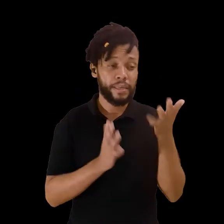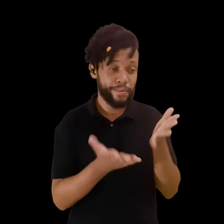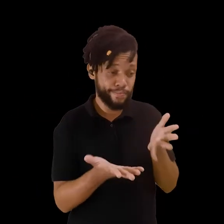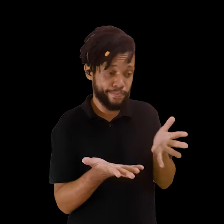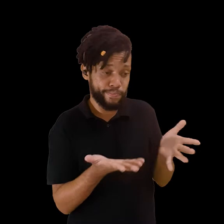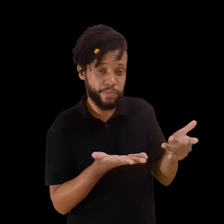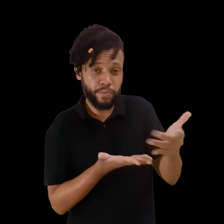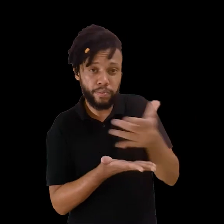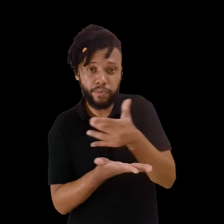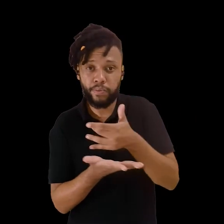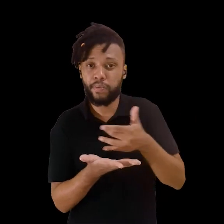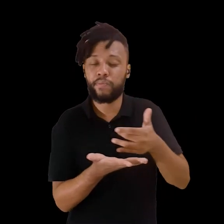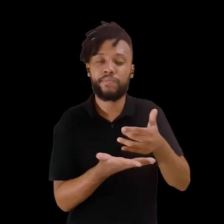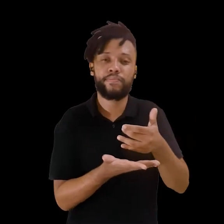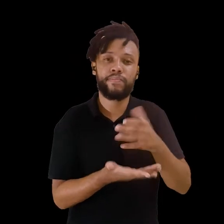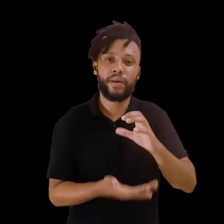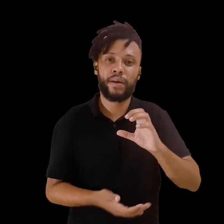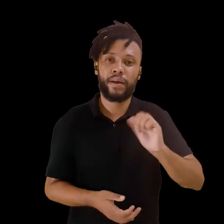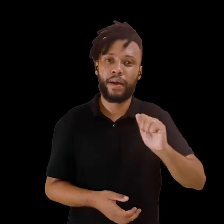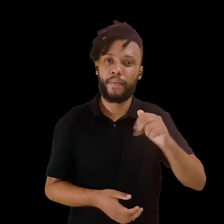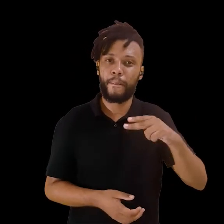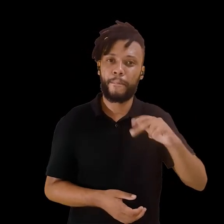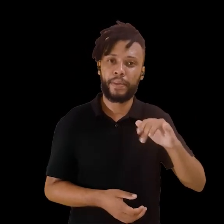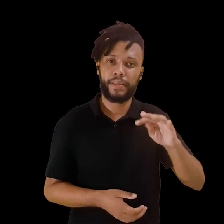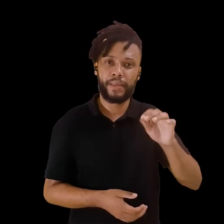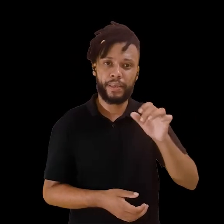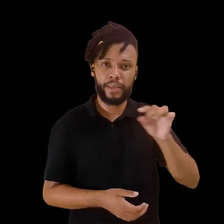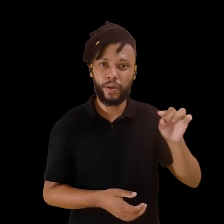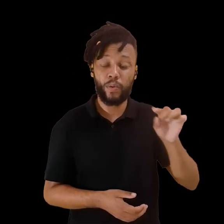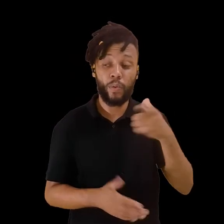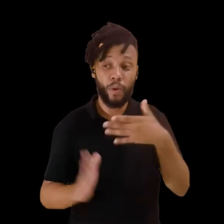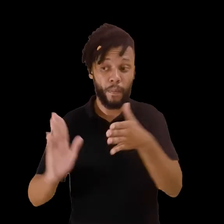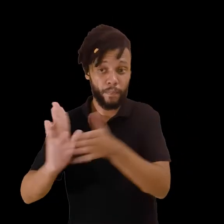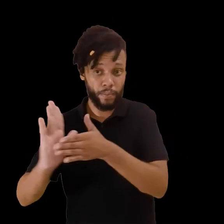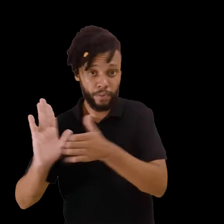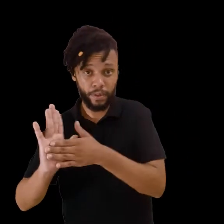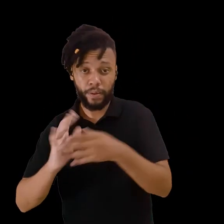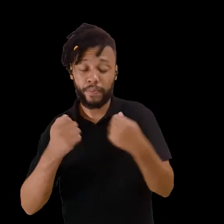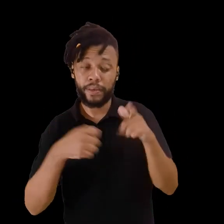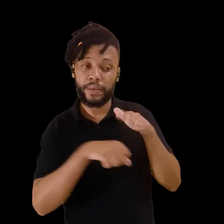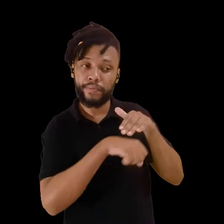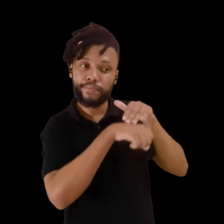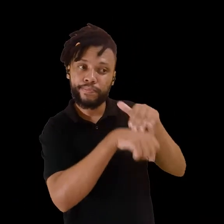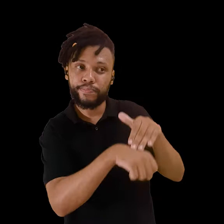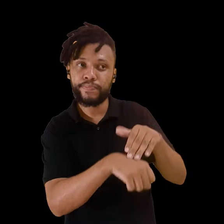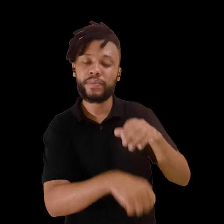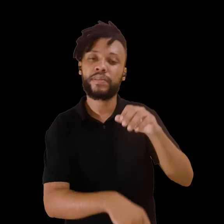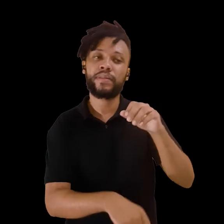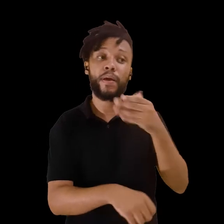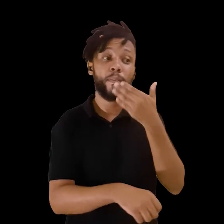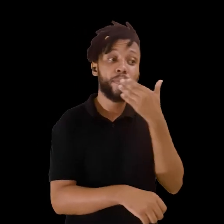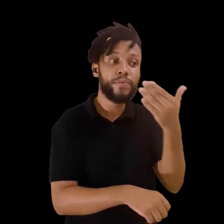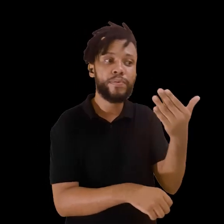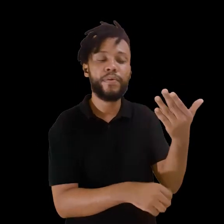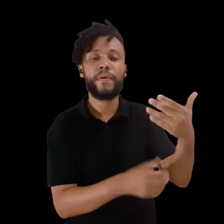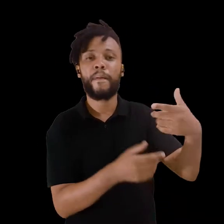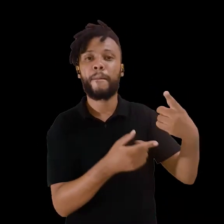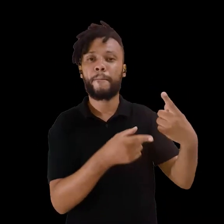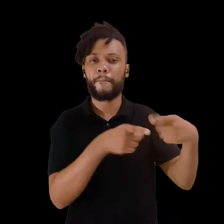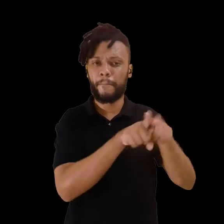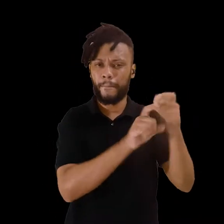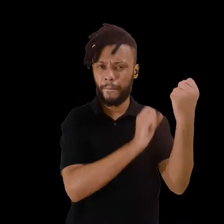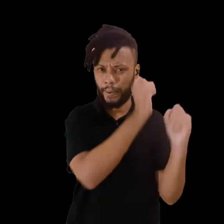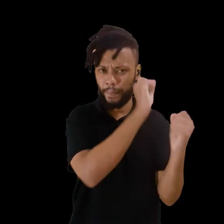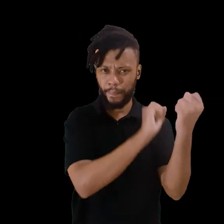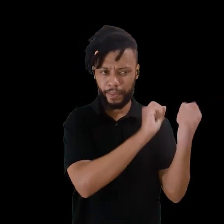a proponente deve solicitar ao patrocinador o preenchimento da DEP. Temos a DIP, que é a intenção